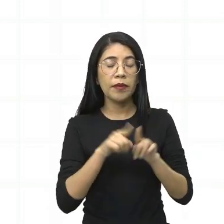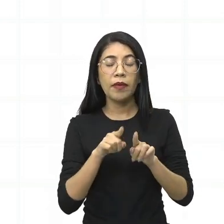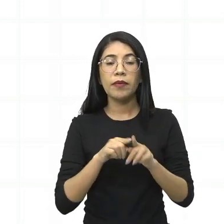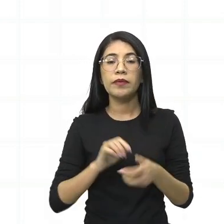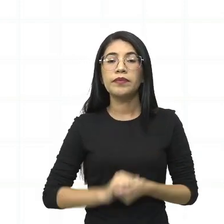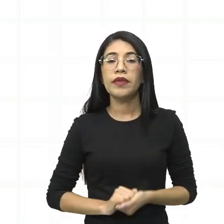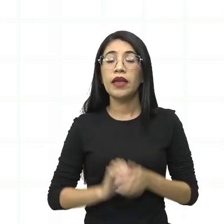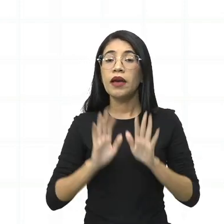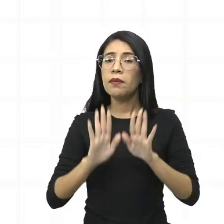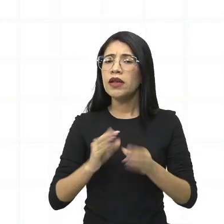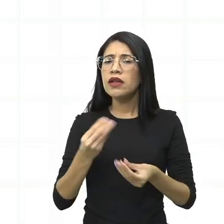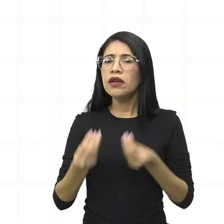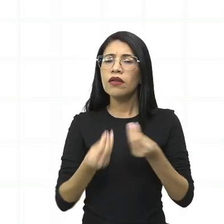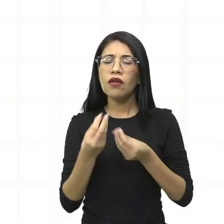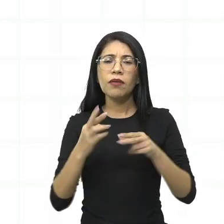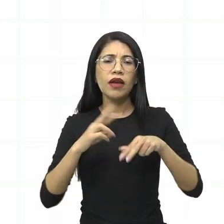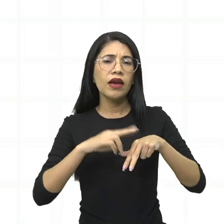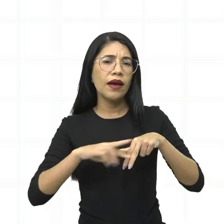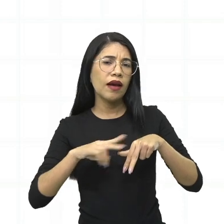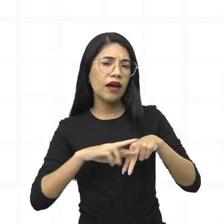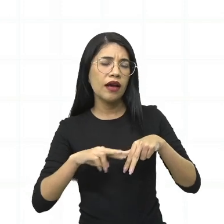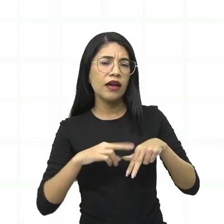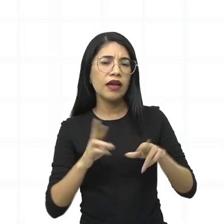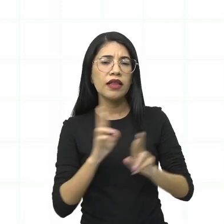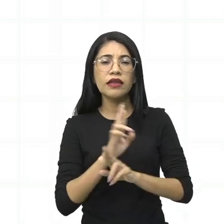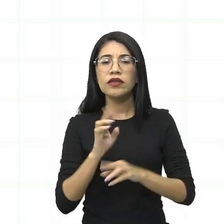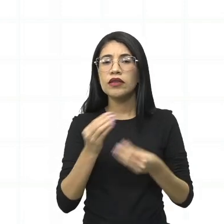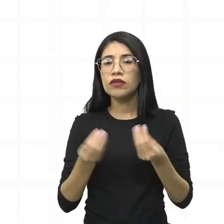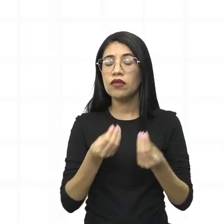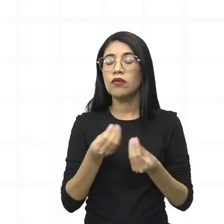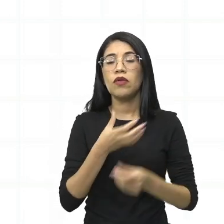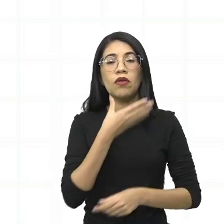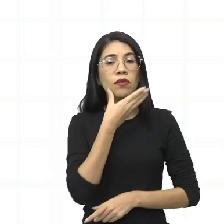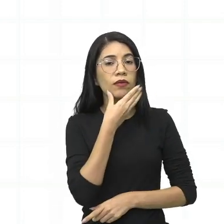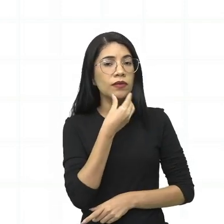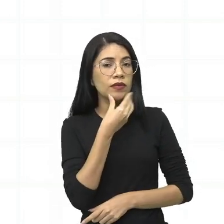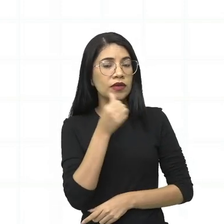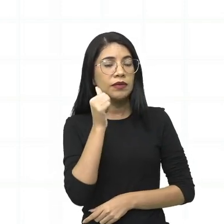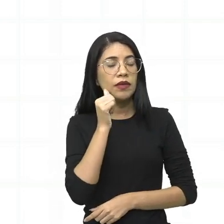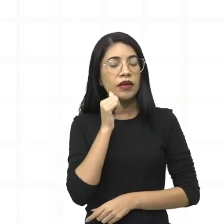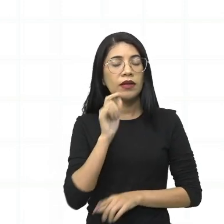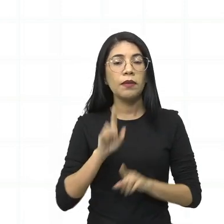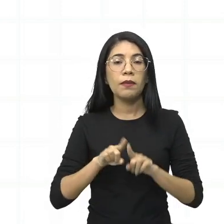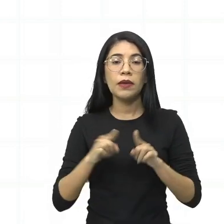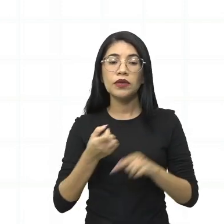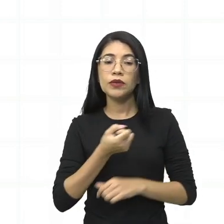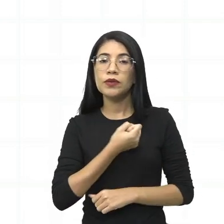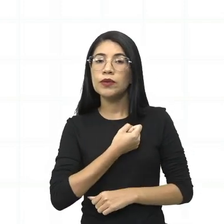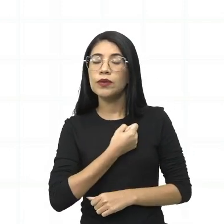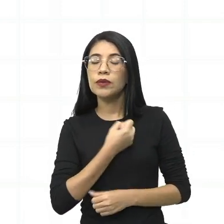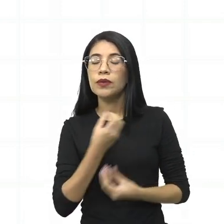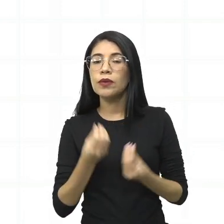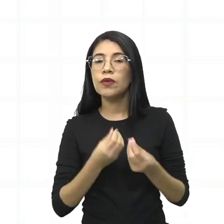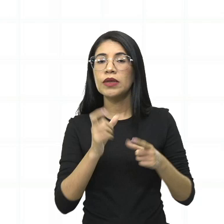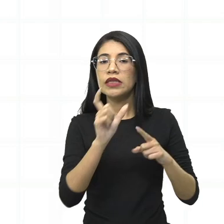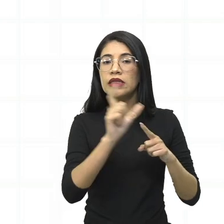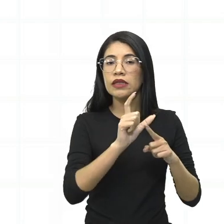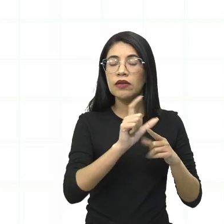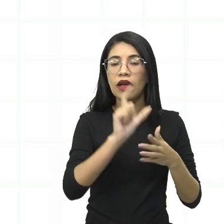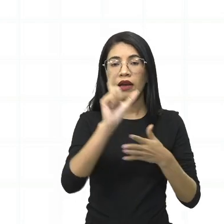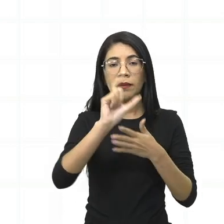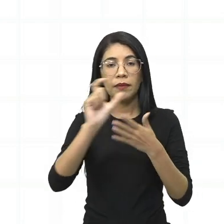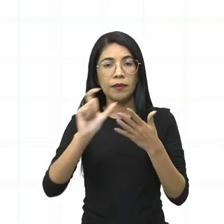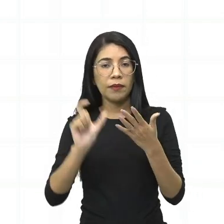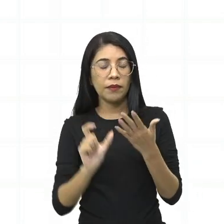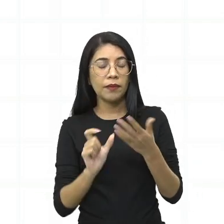do gênero está relacionado ao masculino e feminino e a questão de número está relacionado a singular e